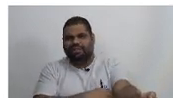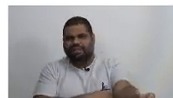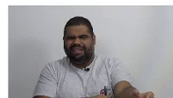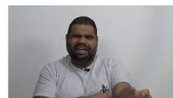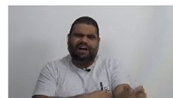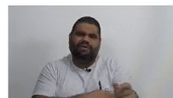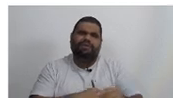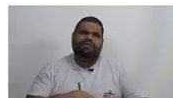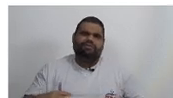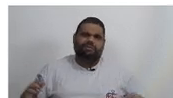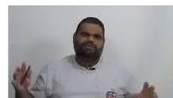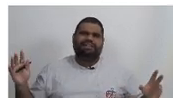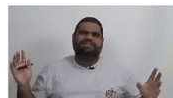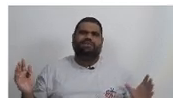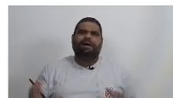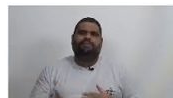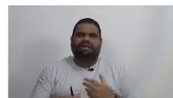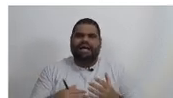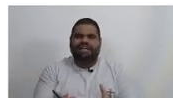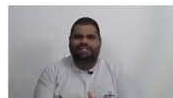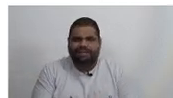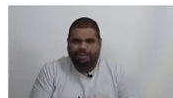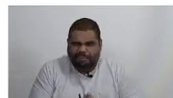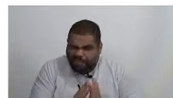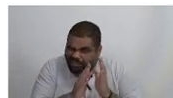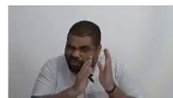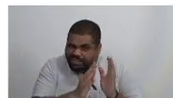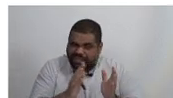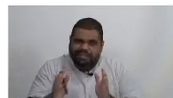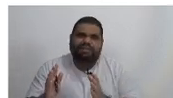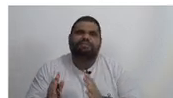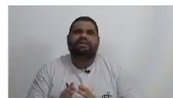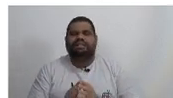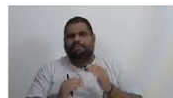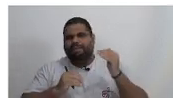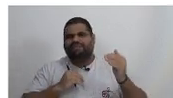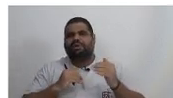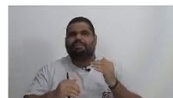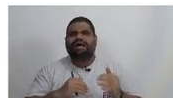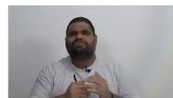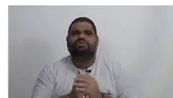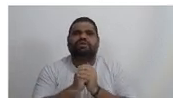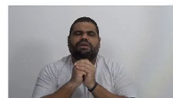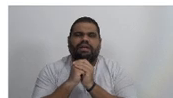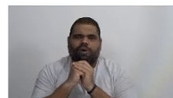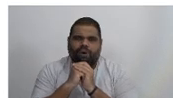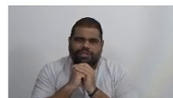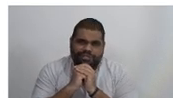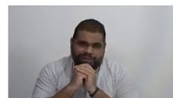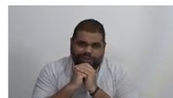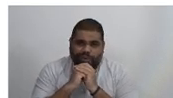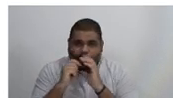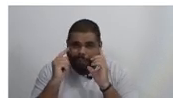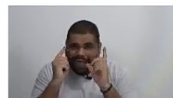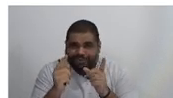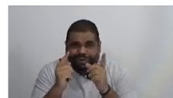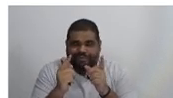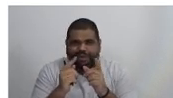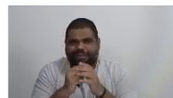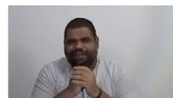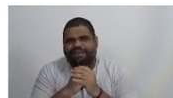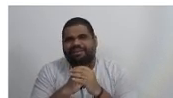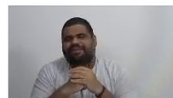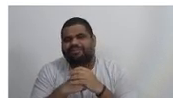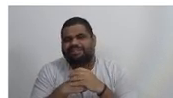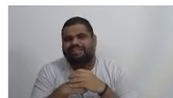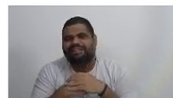lógico. Legal? Vamos fazer uma abordagem bem sucinta, né, passo a passo, onde com o método